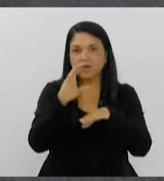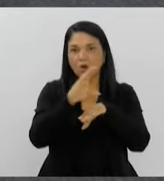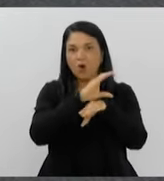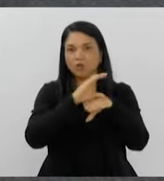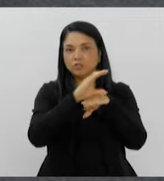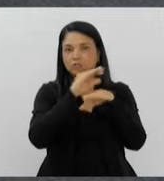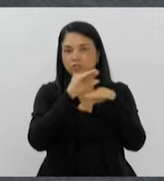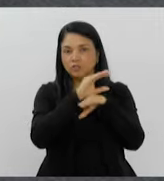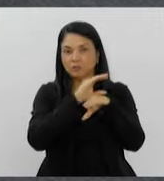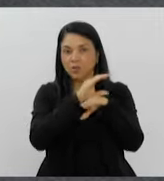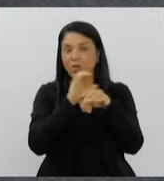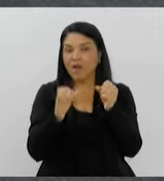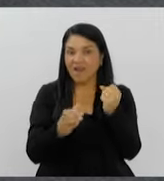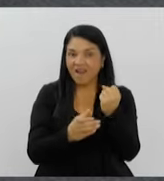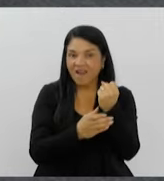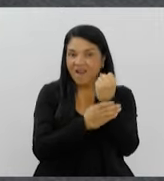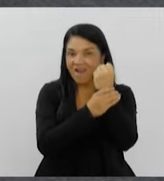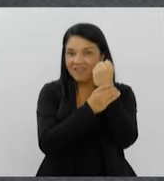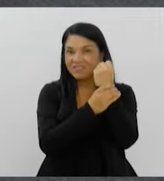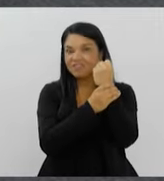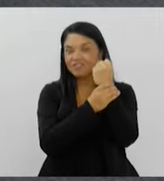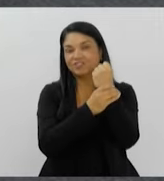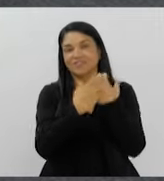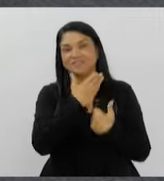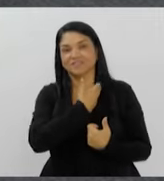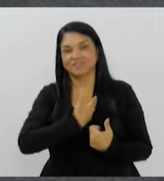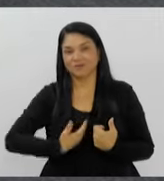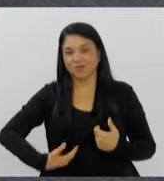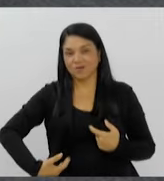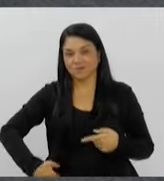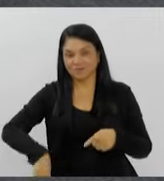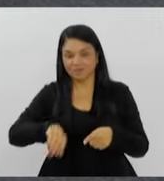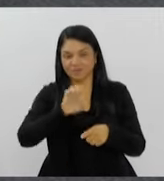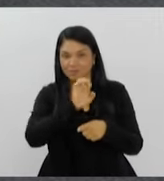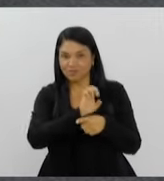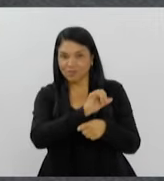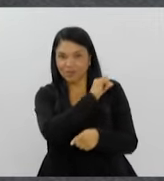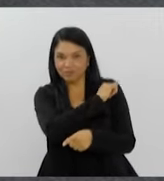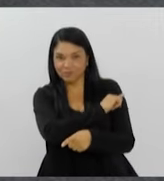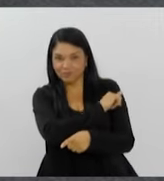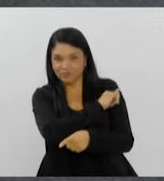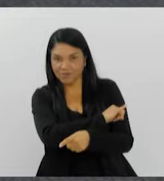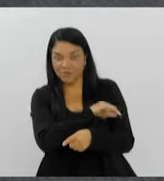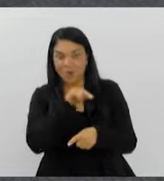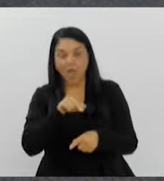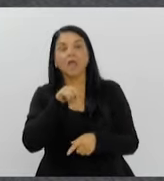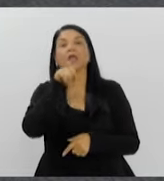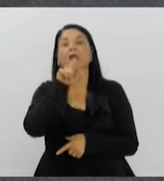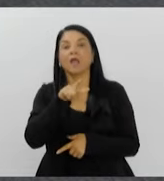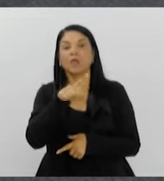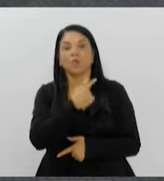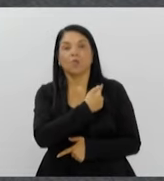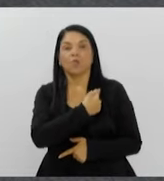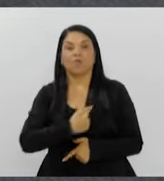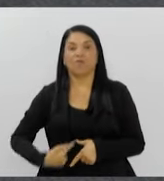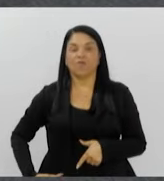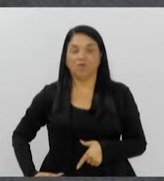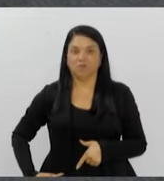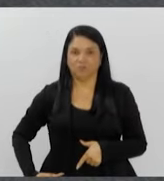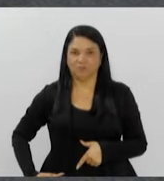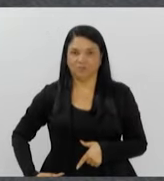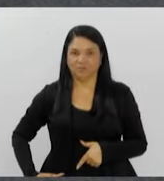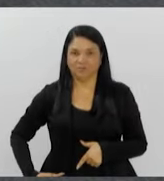tem que garantir a segurança pública do Estado é o governador é o governo Governo do Estado